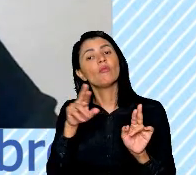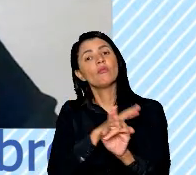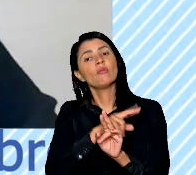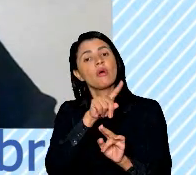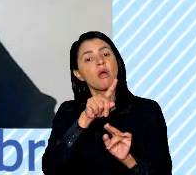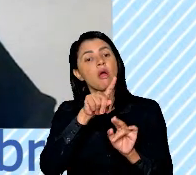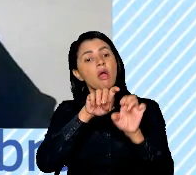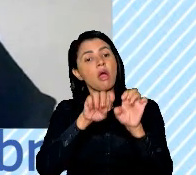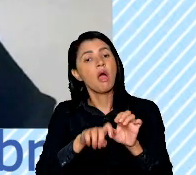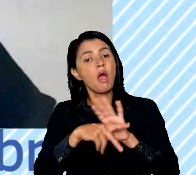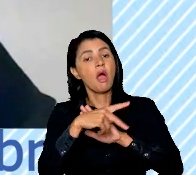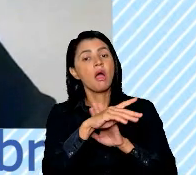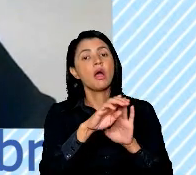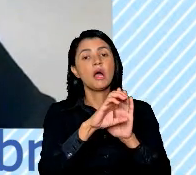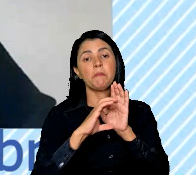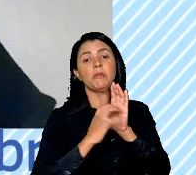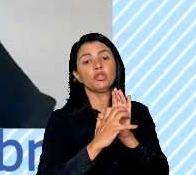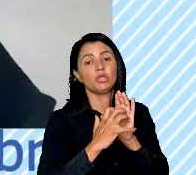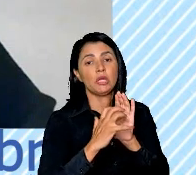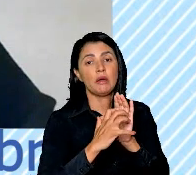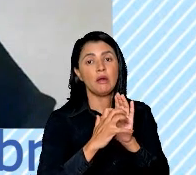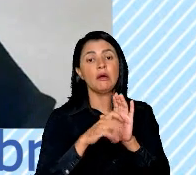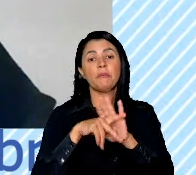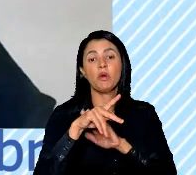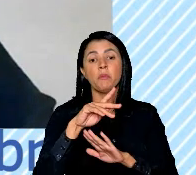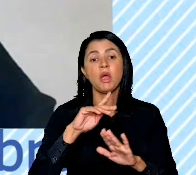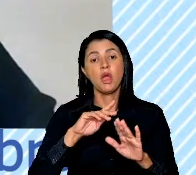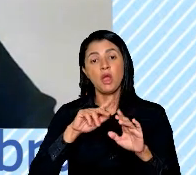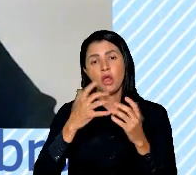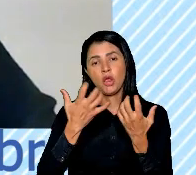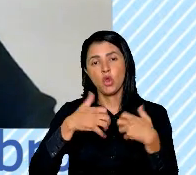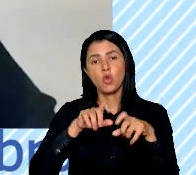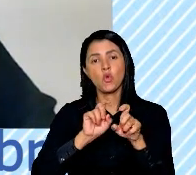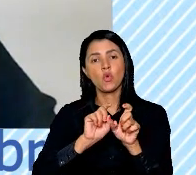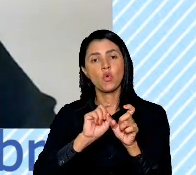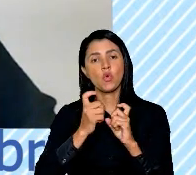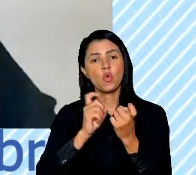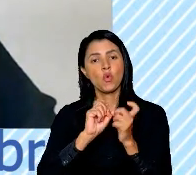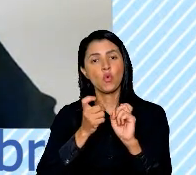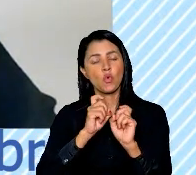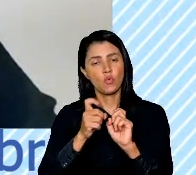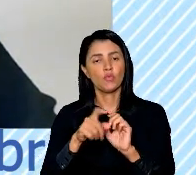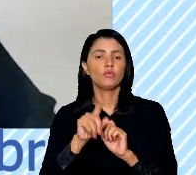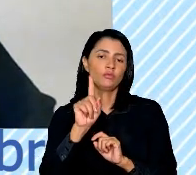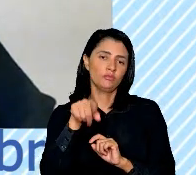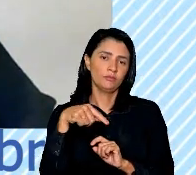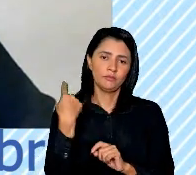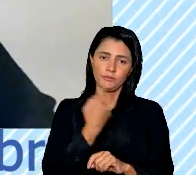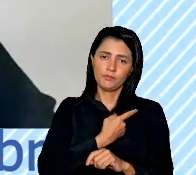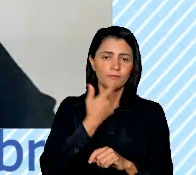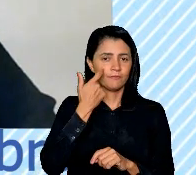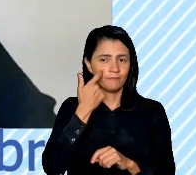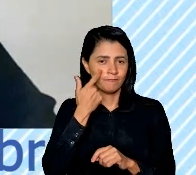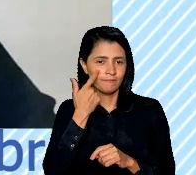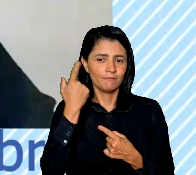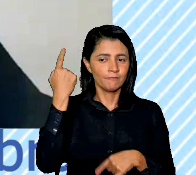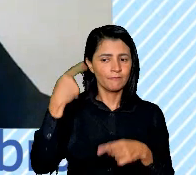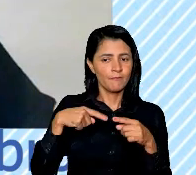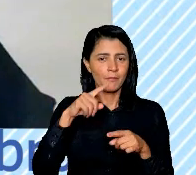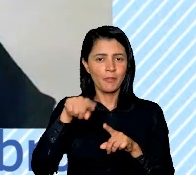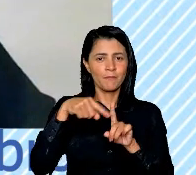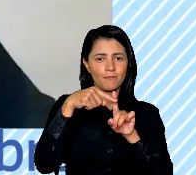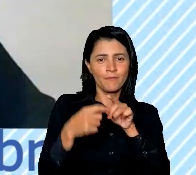estruturas partidárias, às estruturas de governo, governamentais. Então, a gente tem as políticas e as ações afirmativas